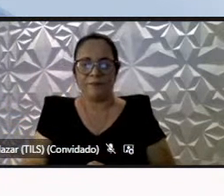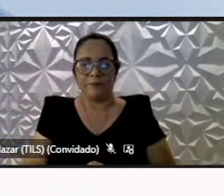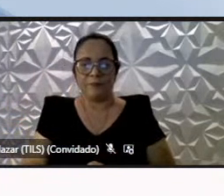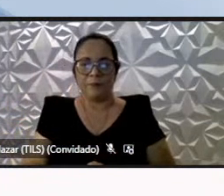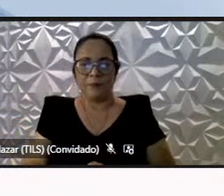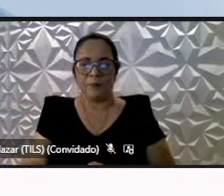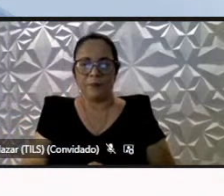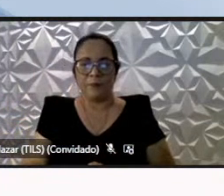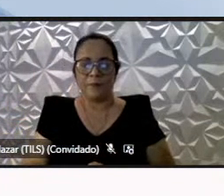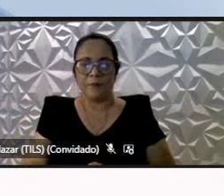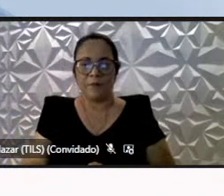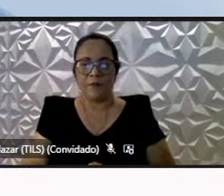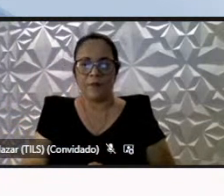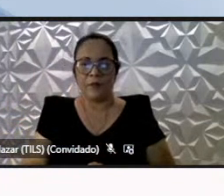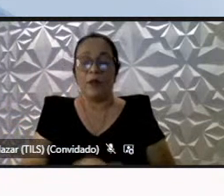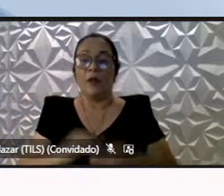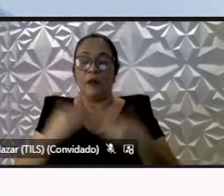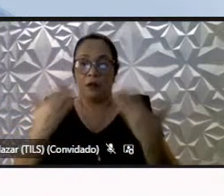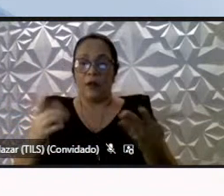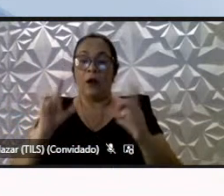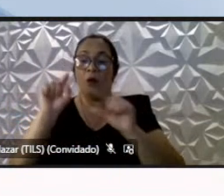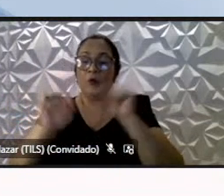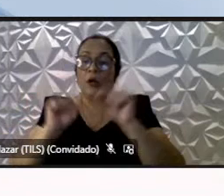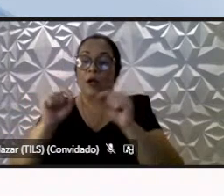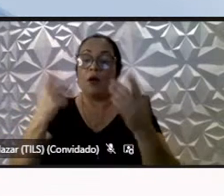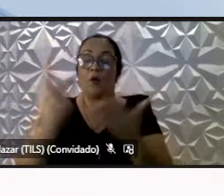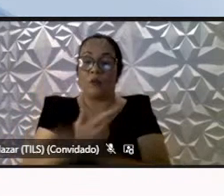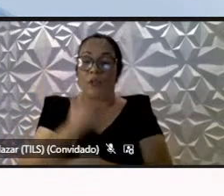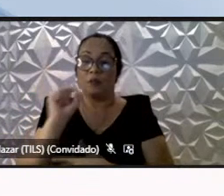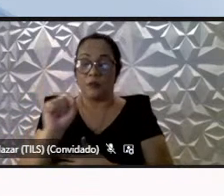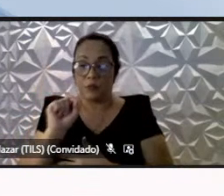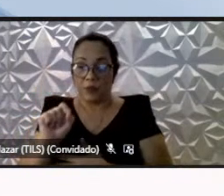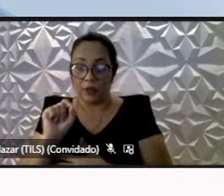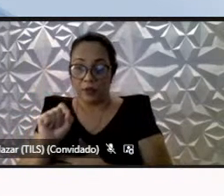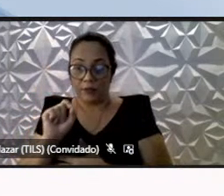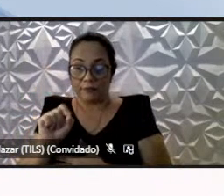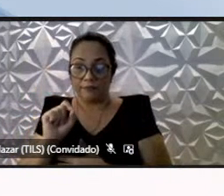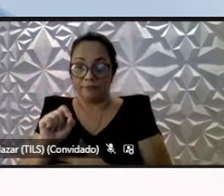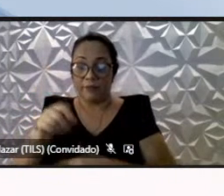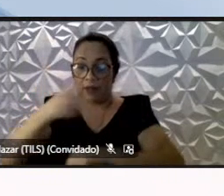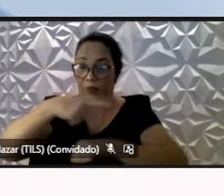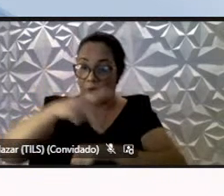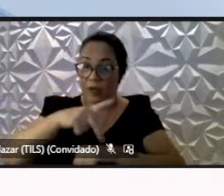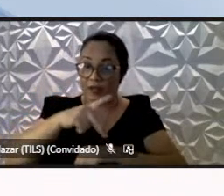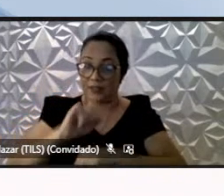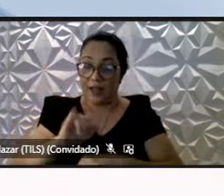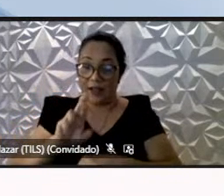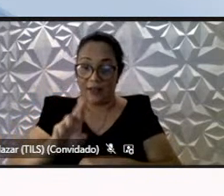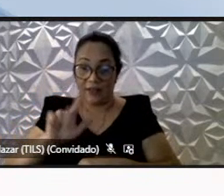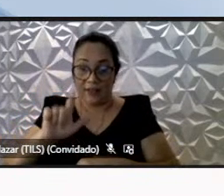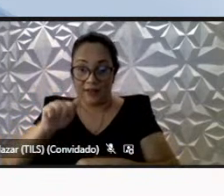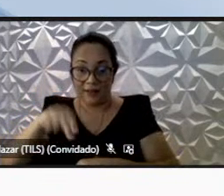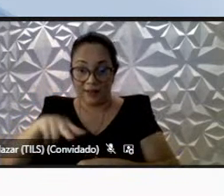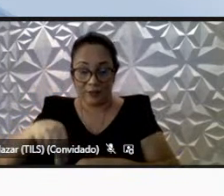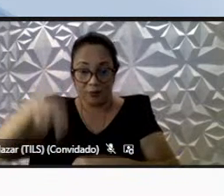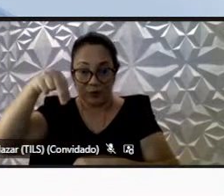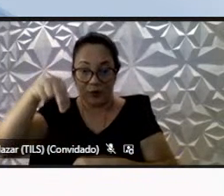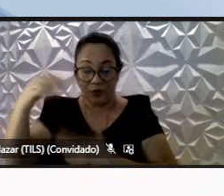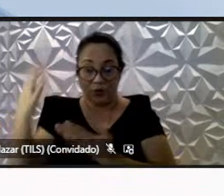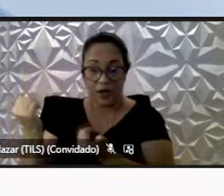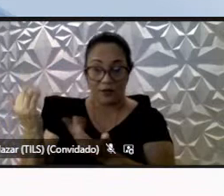before. E o que aconteceu é que na Irlanda do Norte, nós temos muito menos